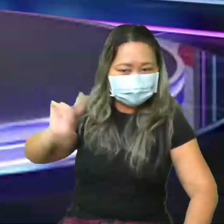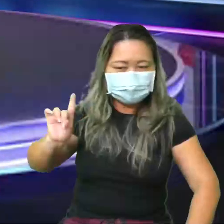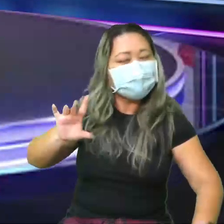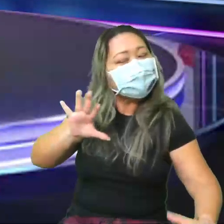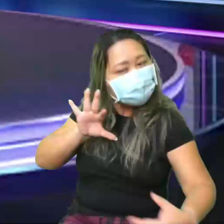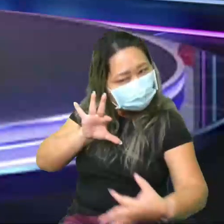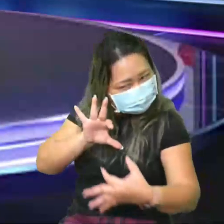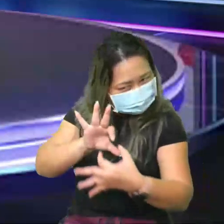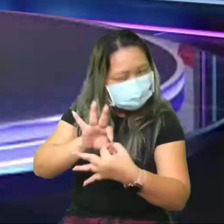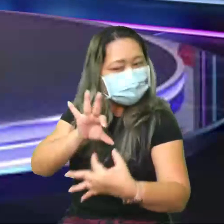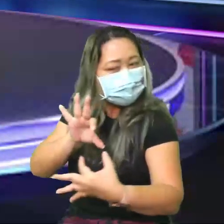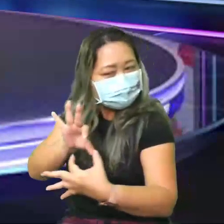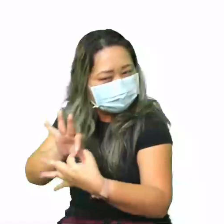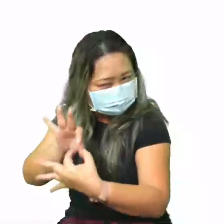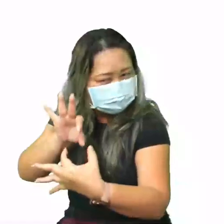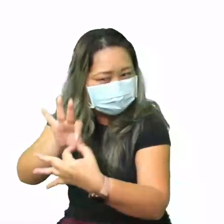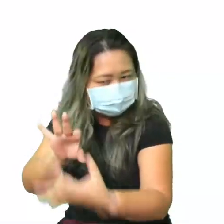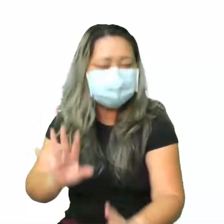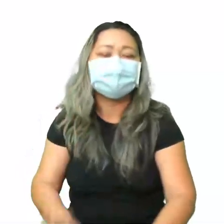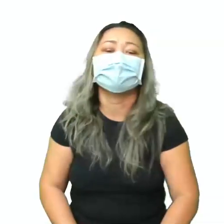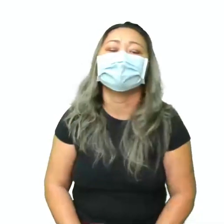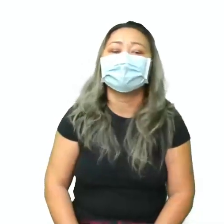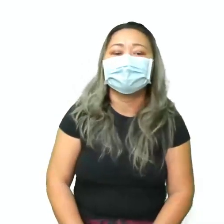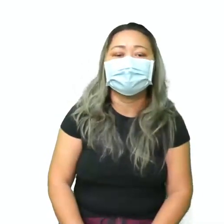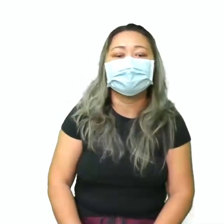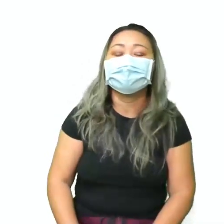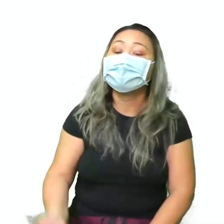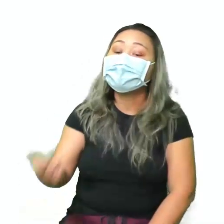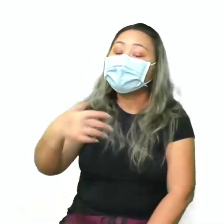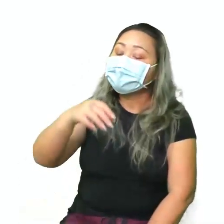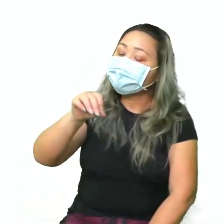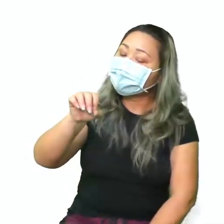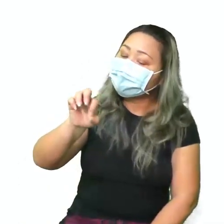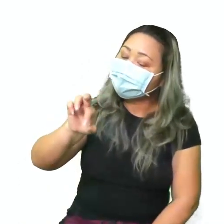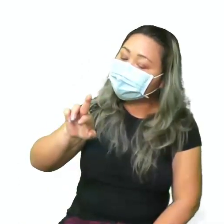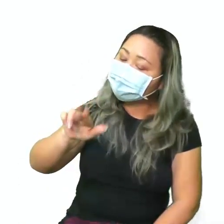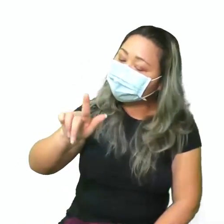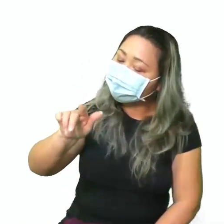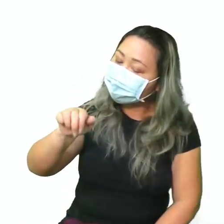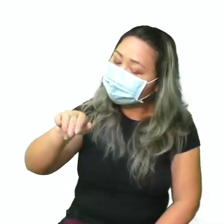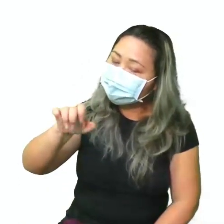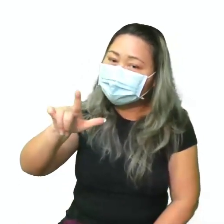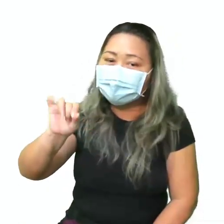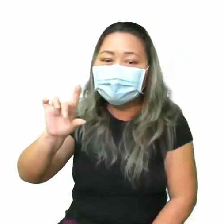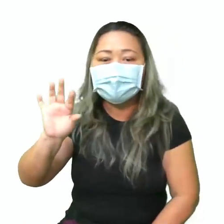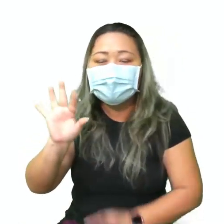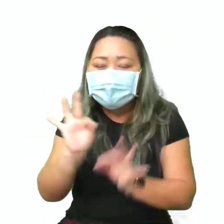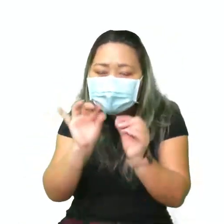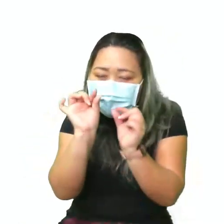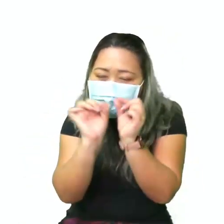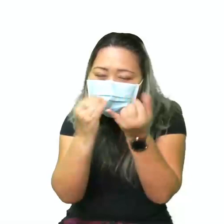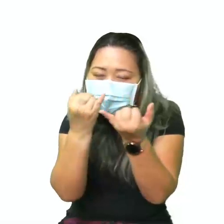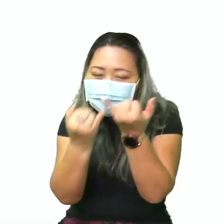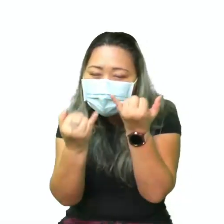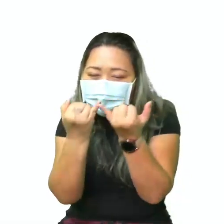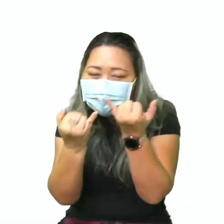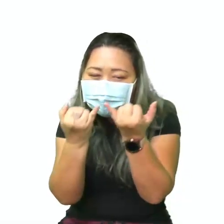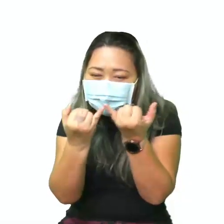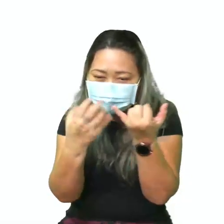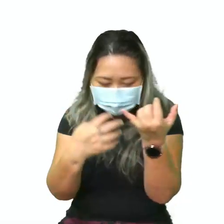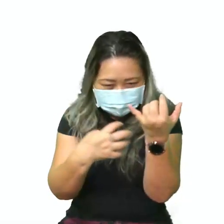as moléculas orgânicas que nós necessitamos, as proteínas, os carboidratos, os lipídios, tá